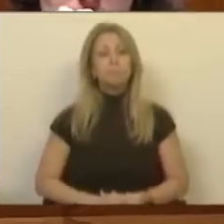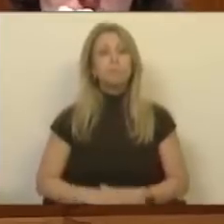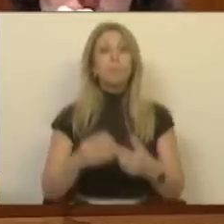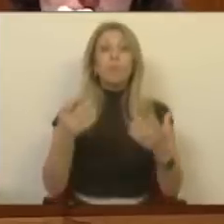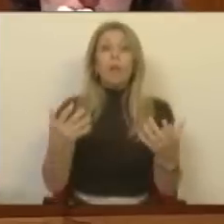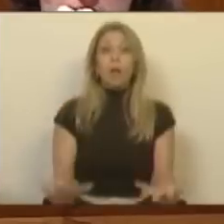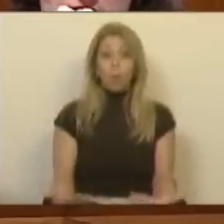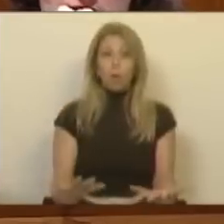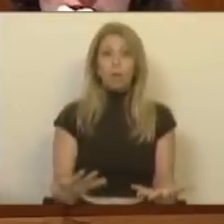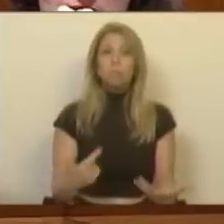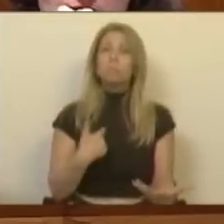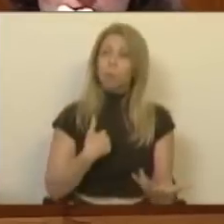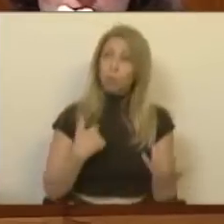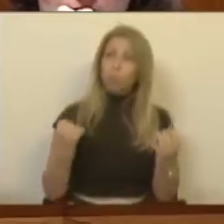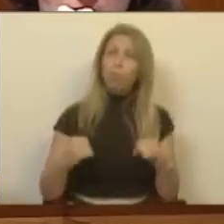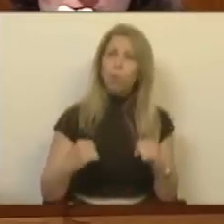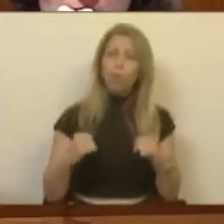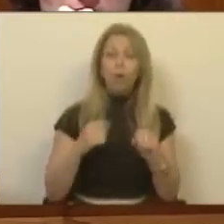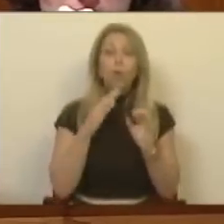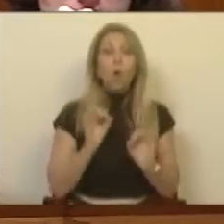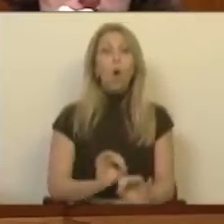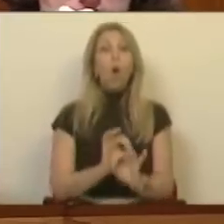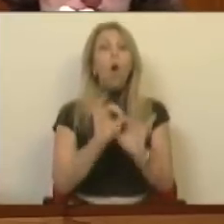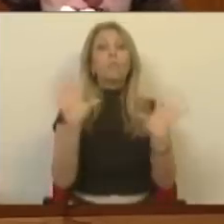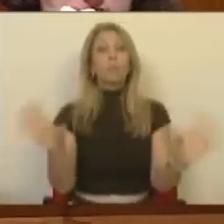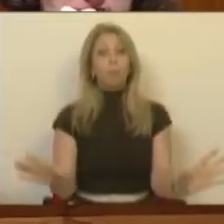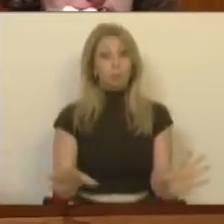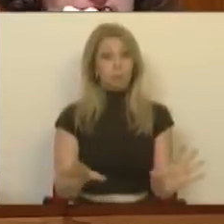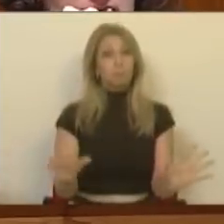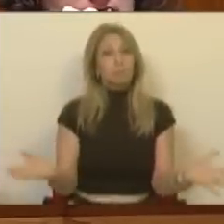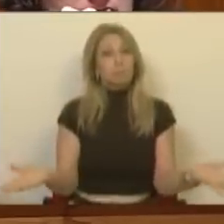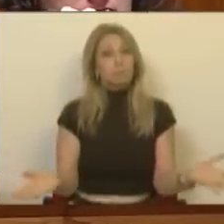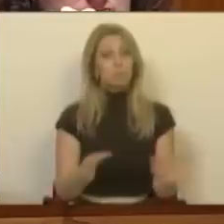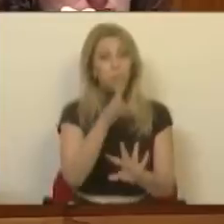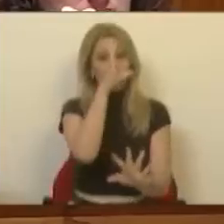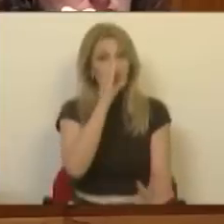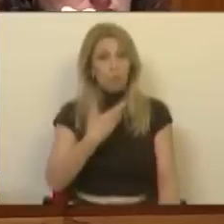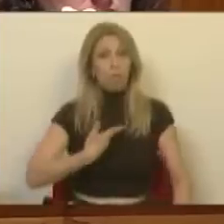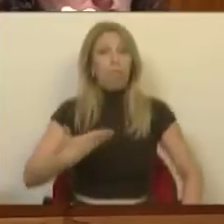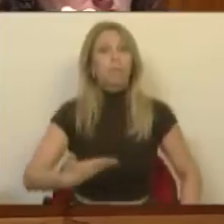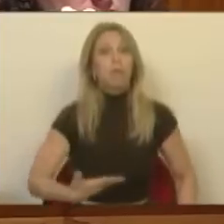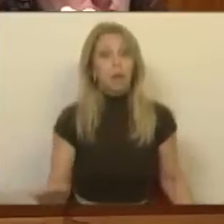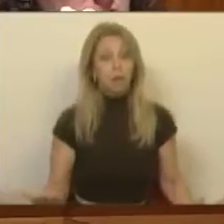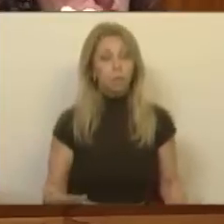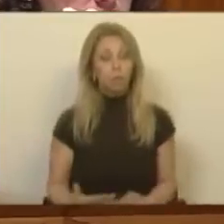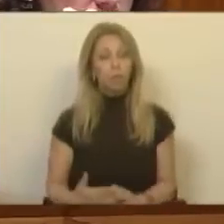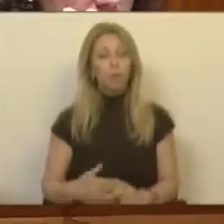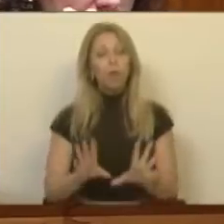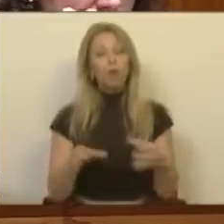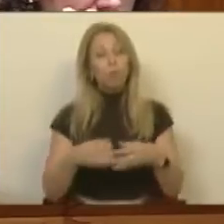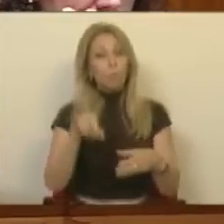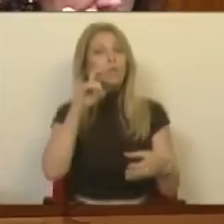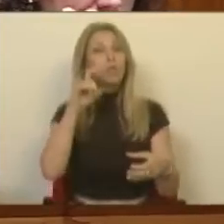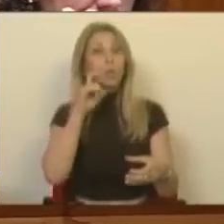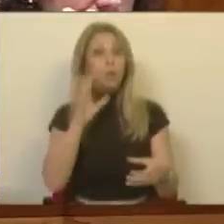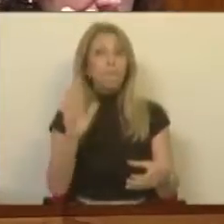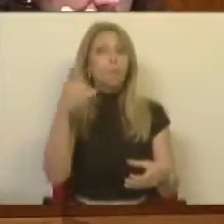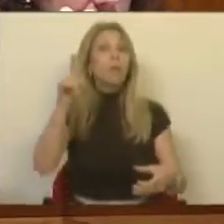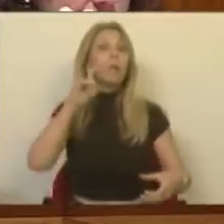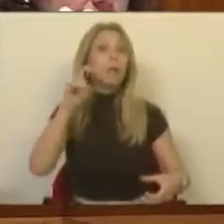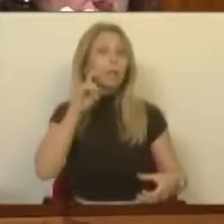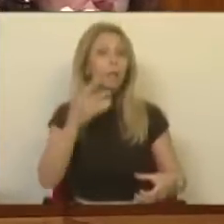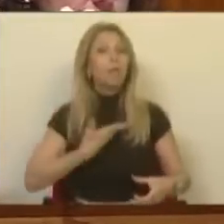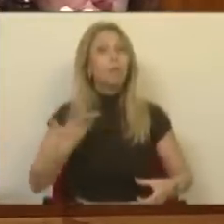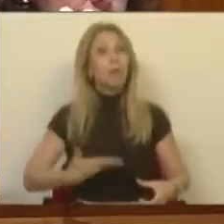agora acompanho de que obviamente não está direito as forças de segurança são precisamente o primeiro garanto os direitos de